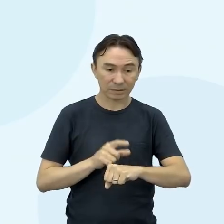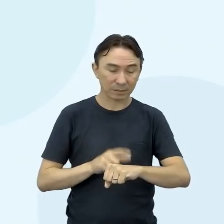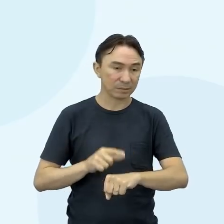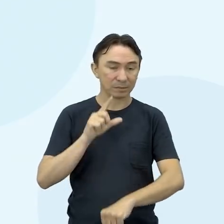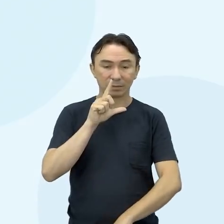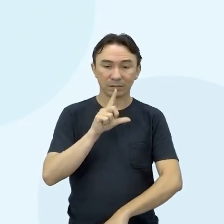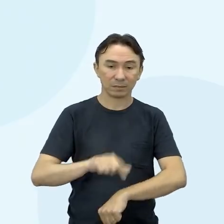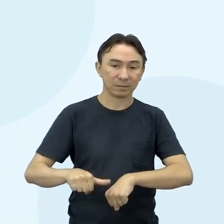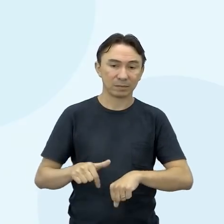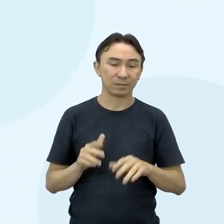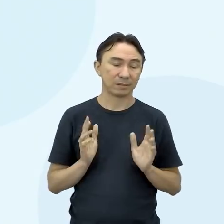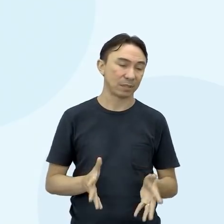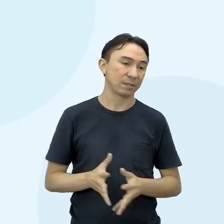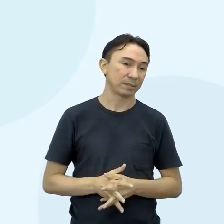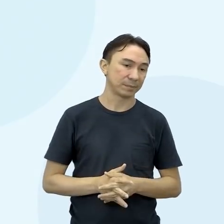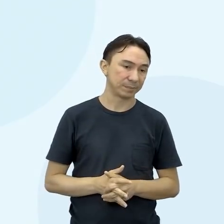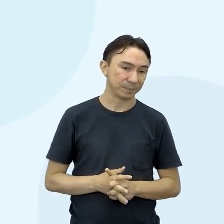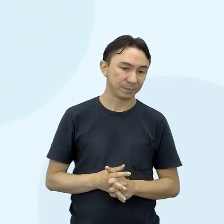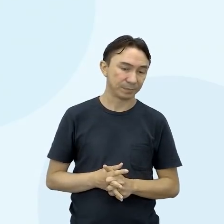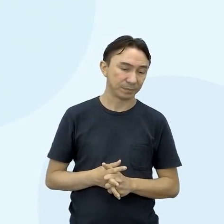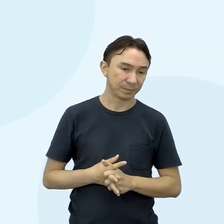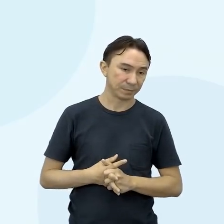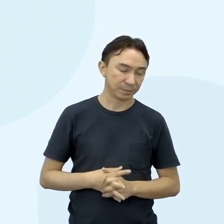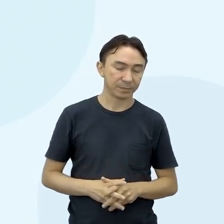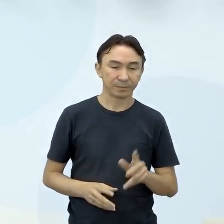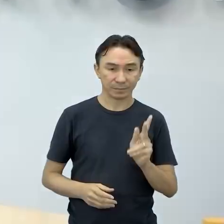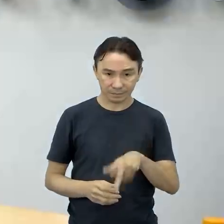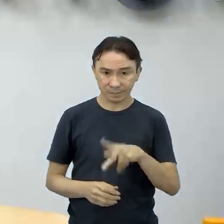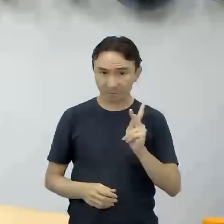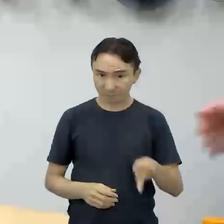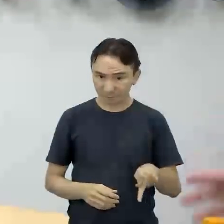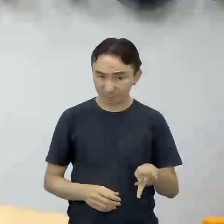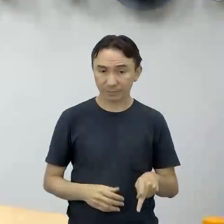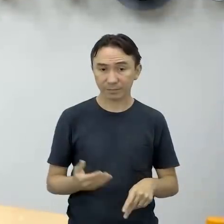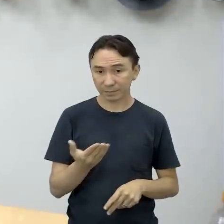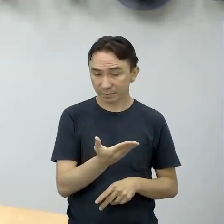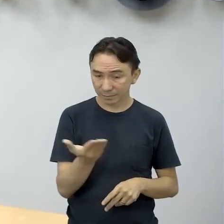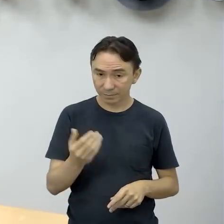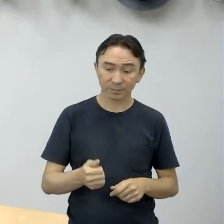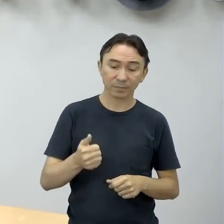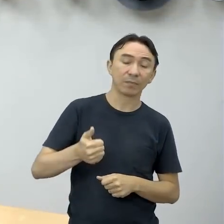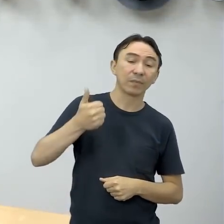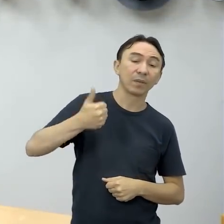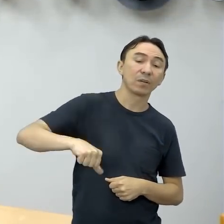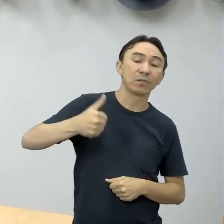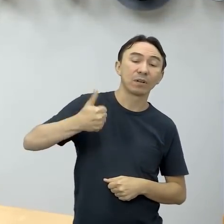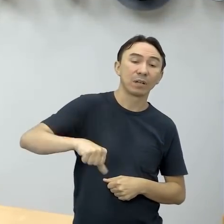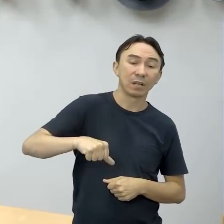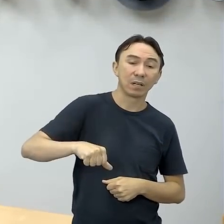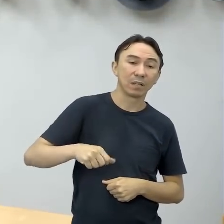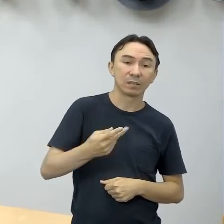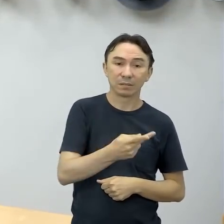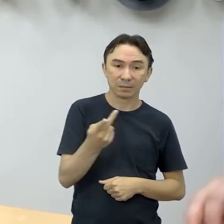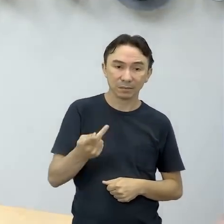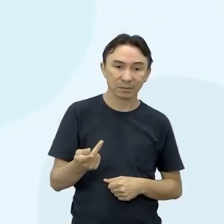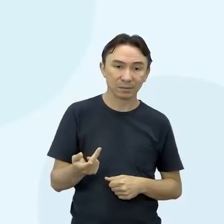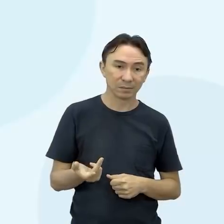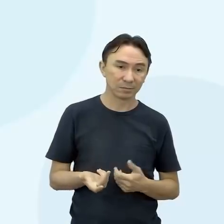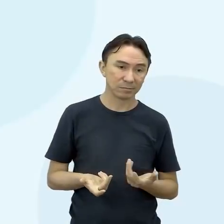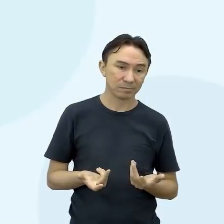estourou. Aí os professores, nós gostaríamos que você avaliasse aí, né, escrevesse no seu diário de